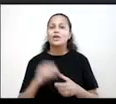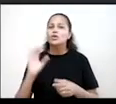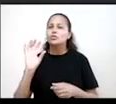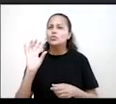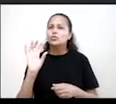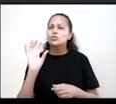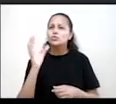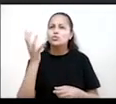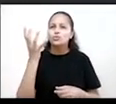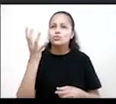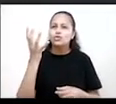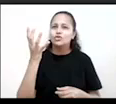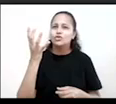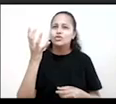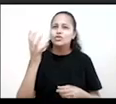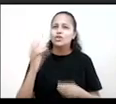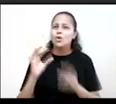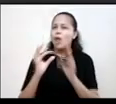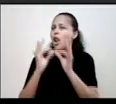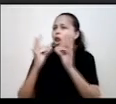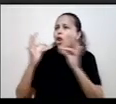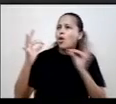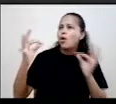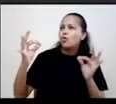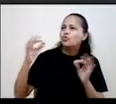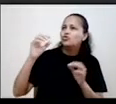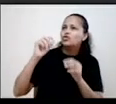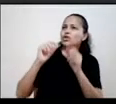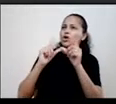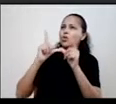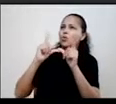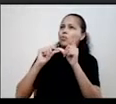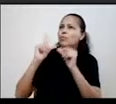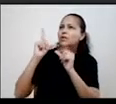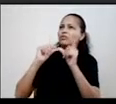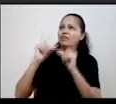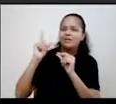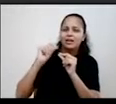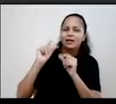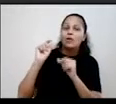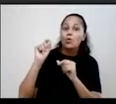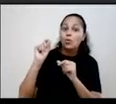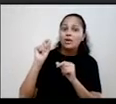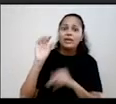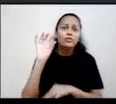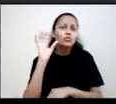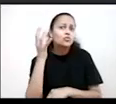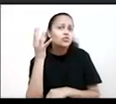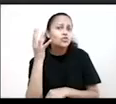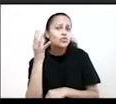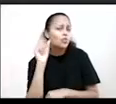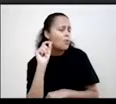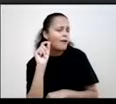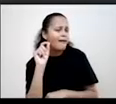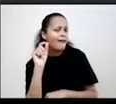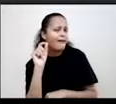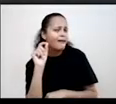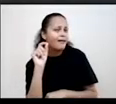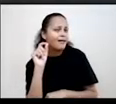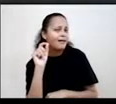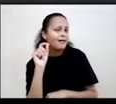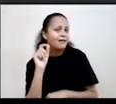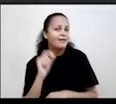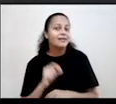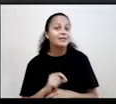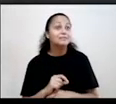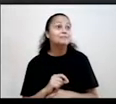Surgiu ao longe uma estrela. Já marquei o verbo, tá fácil. Vamos, façam junto comigo. O que surgiu então? O que surgiu?